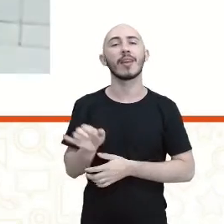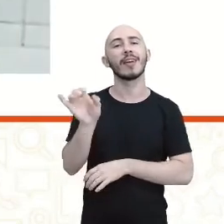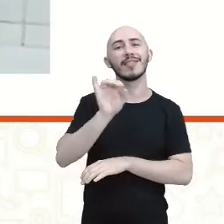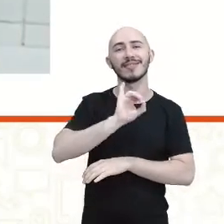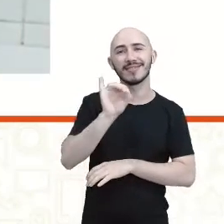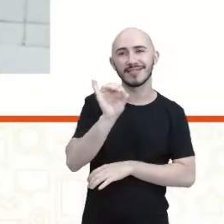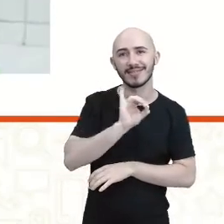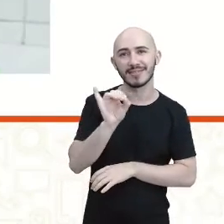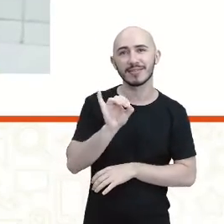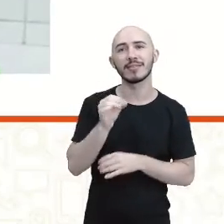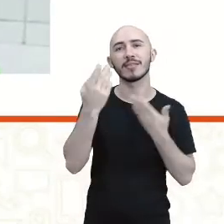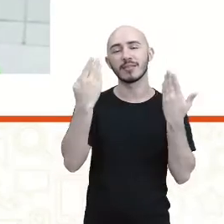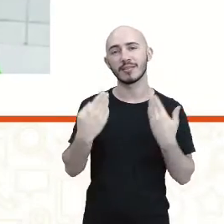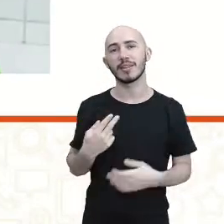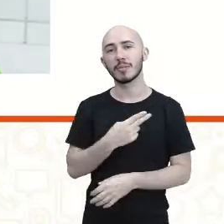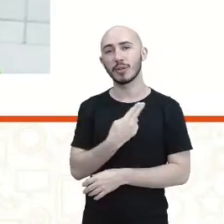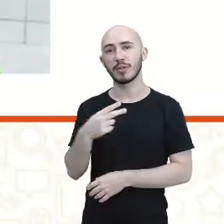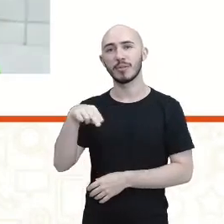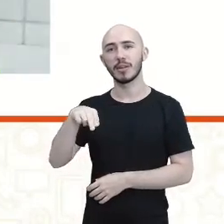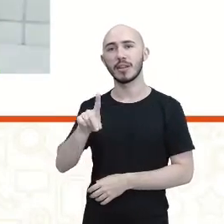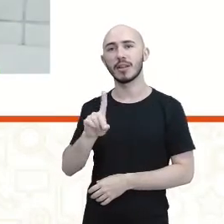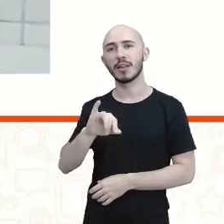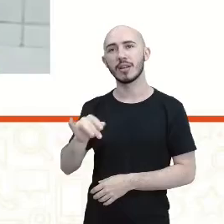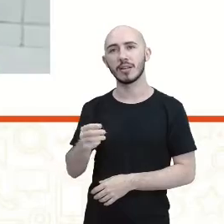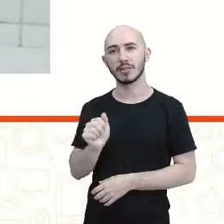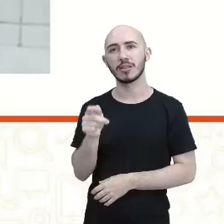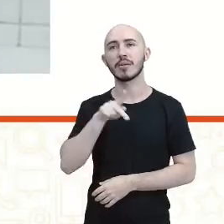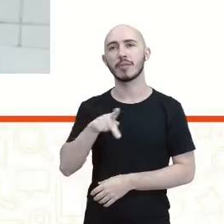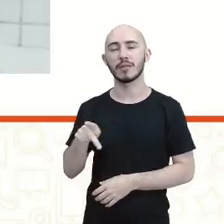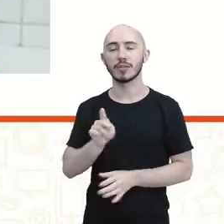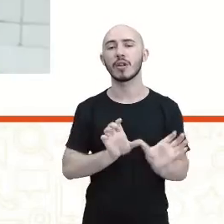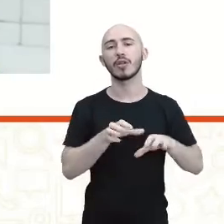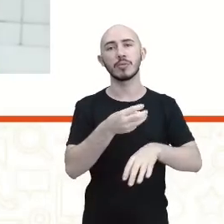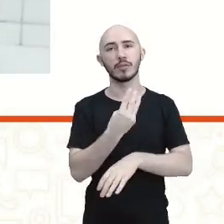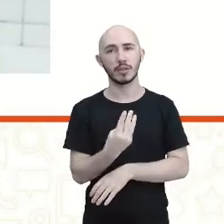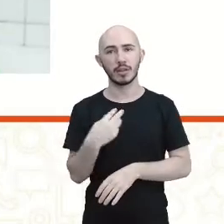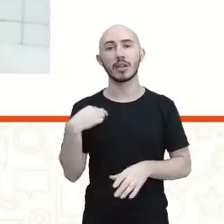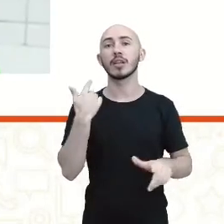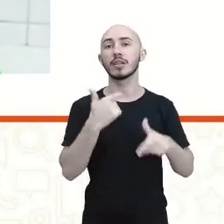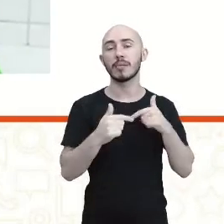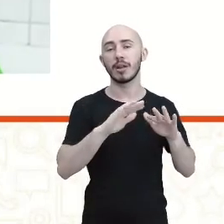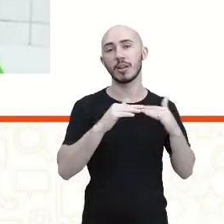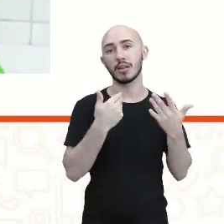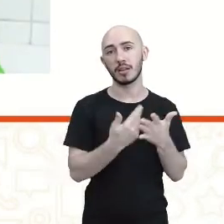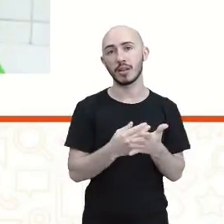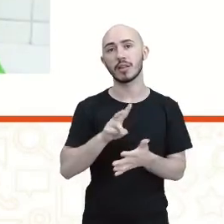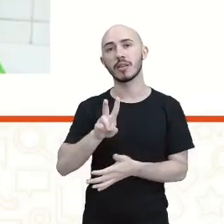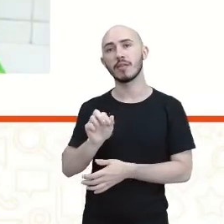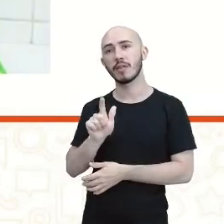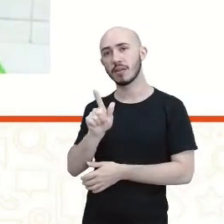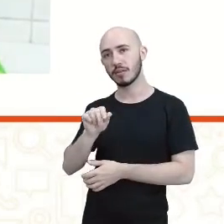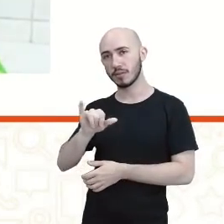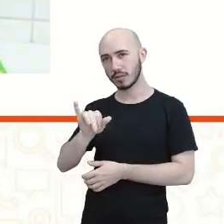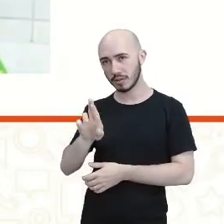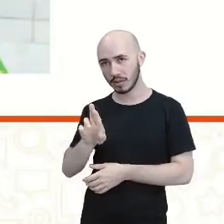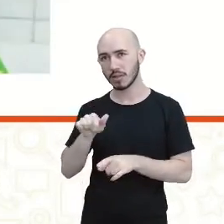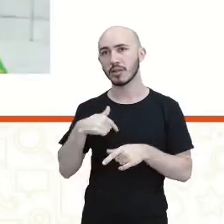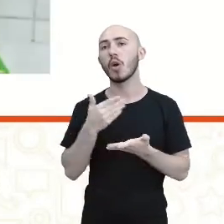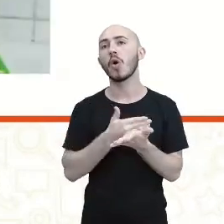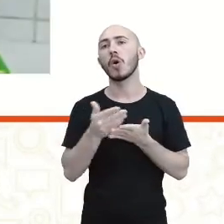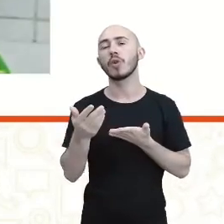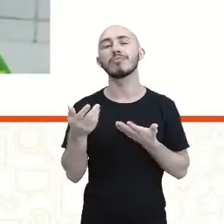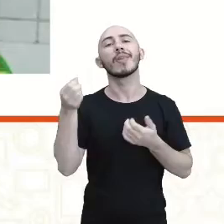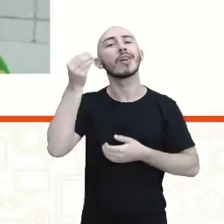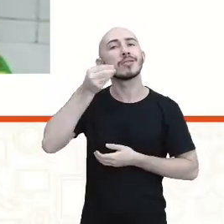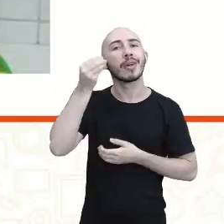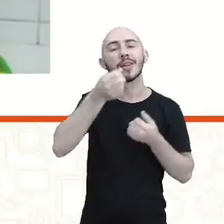Olá, meu nome é Nádia, sou professora do grupo 3, trabalho na creche Valdir Savelix e hoje vim conversar um pouco sobre